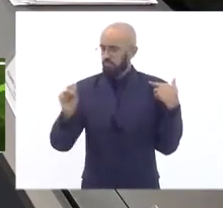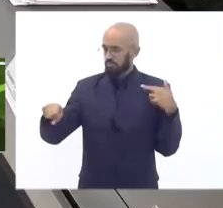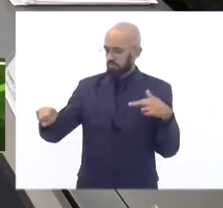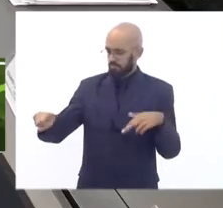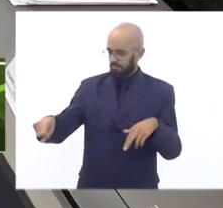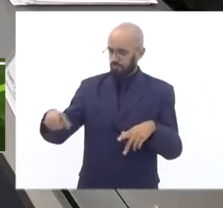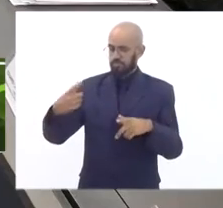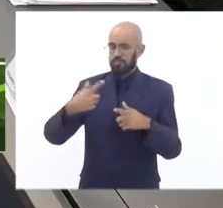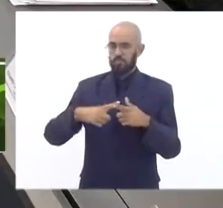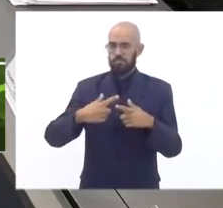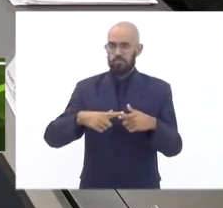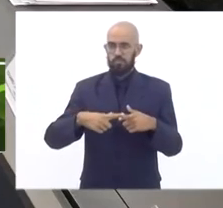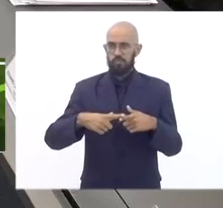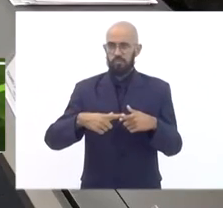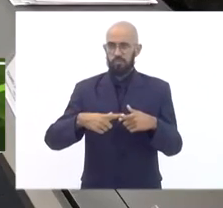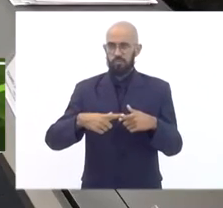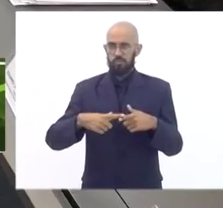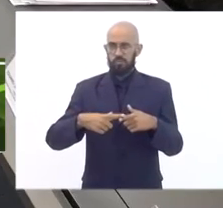próximo, né?